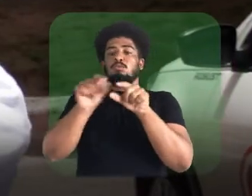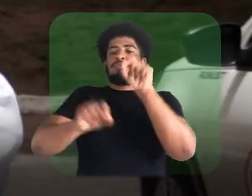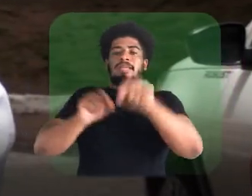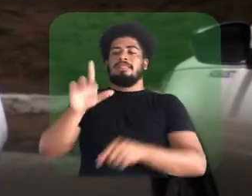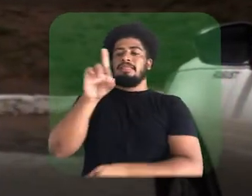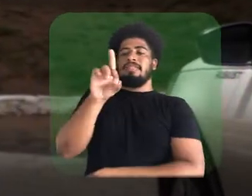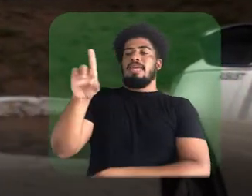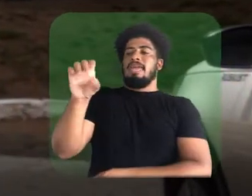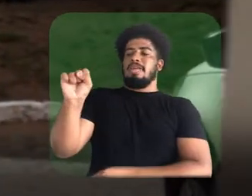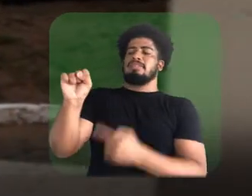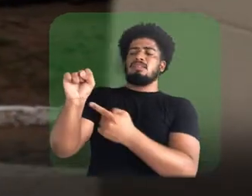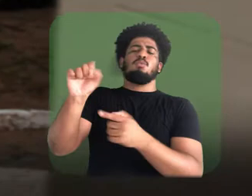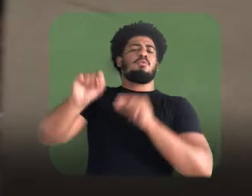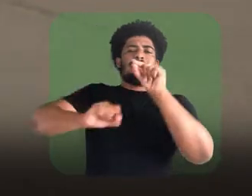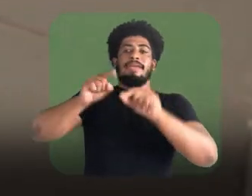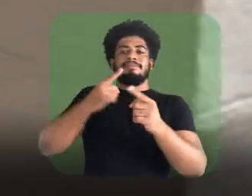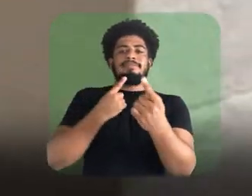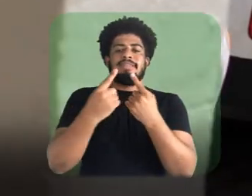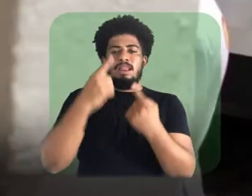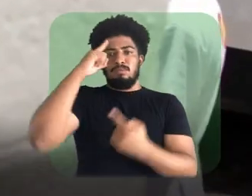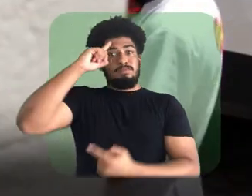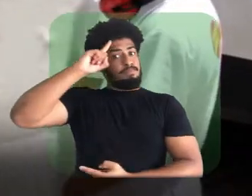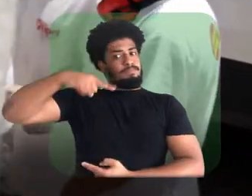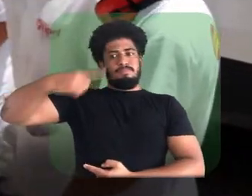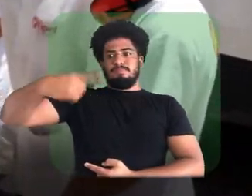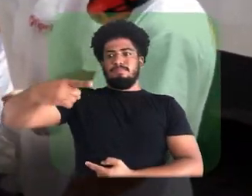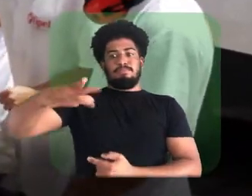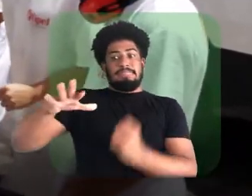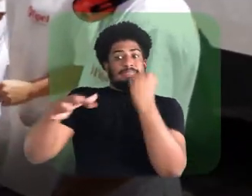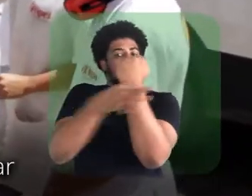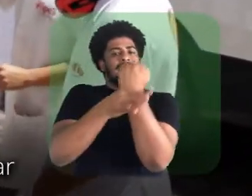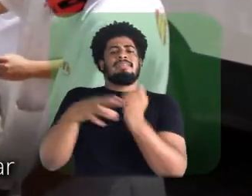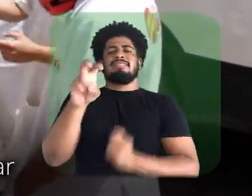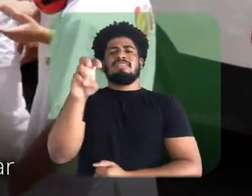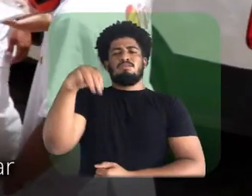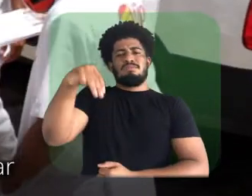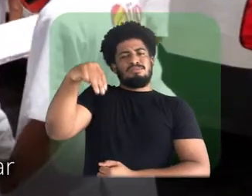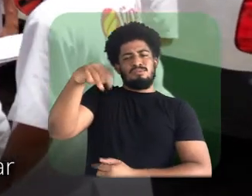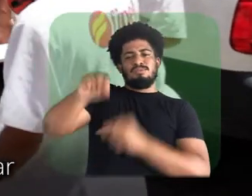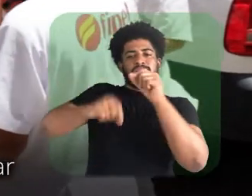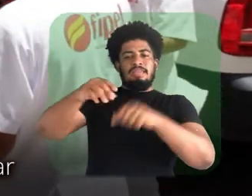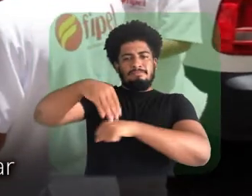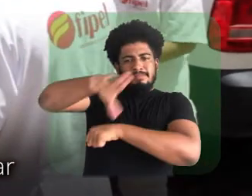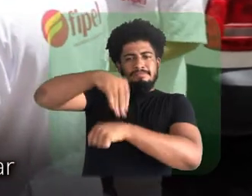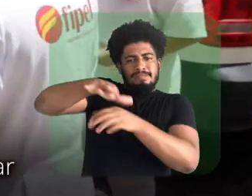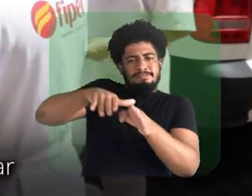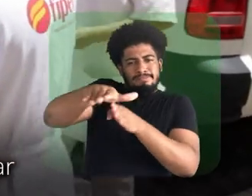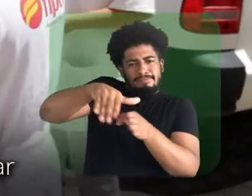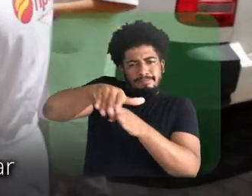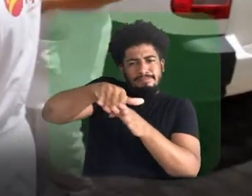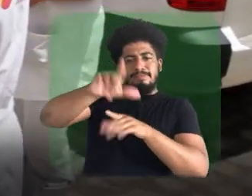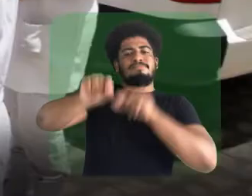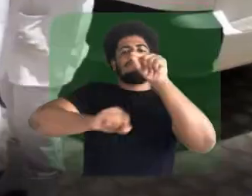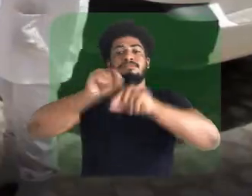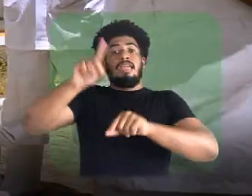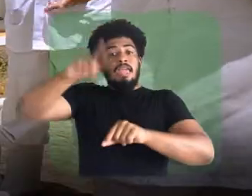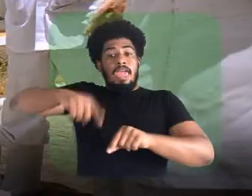Faço os DDS. Tem DDS é diálogo diário de segurança, né? Aqueles 5 minutinhos para você